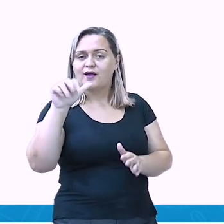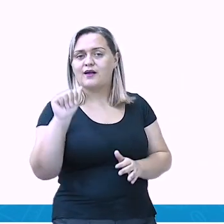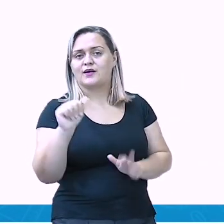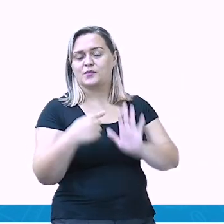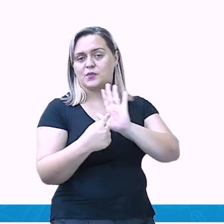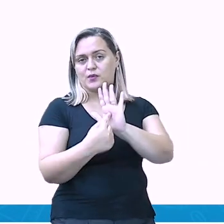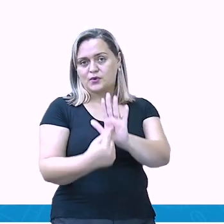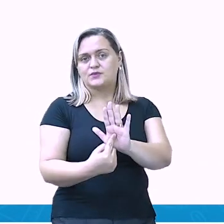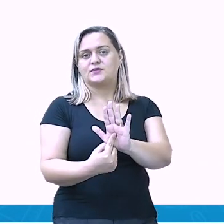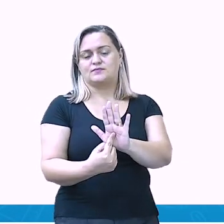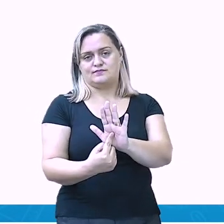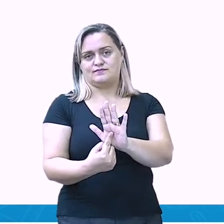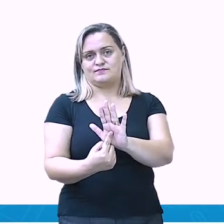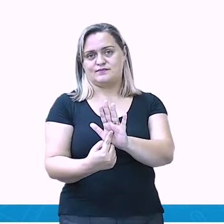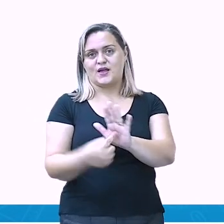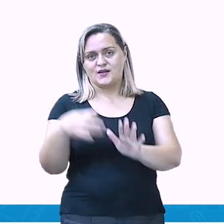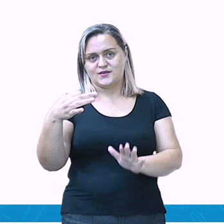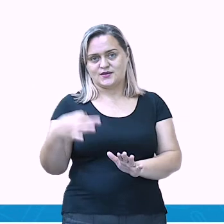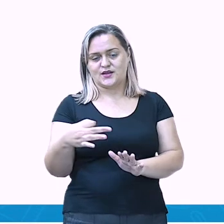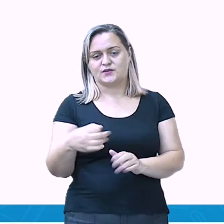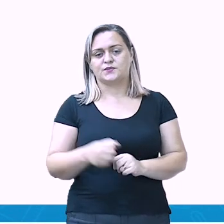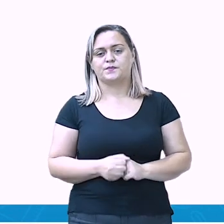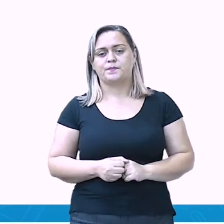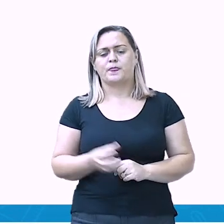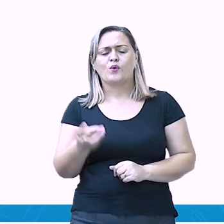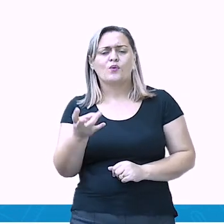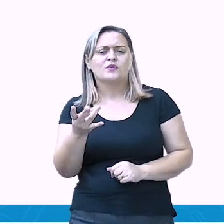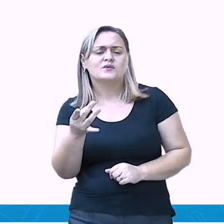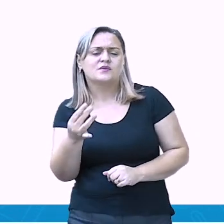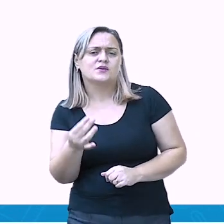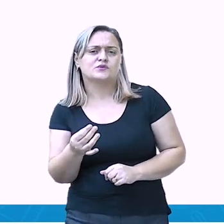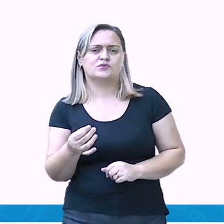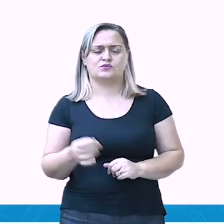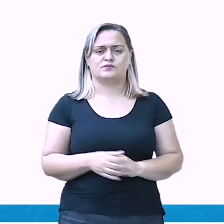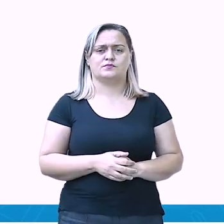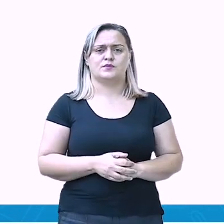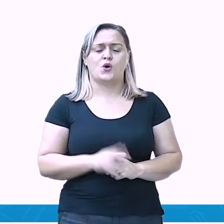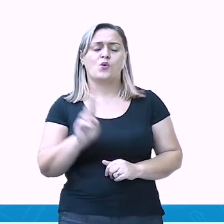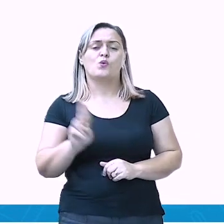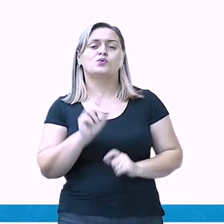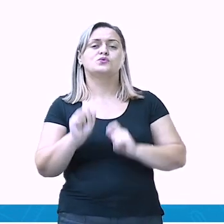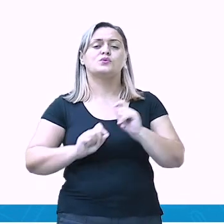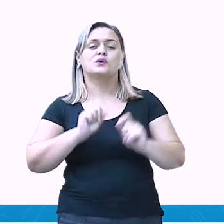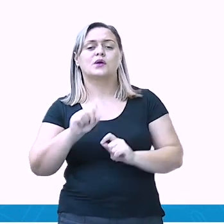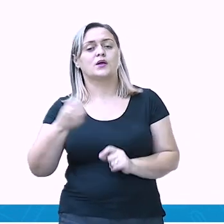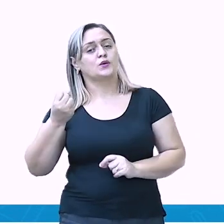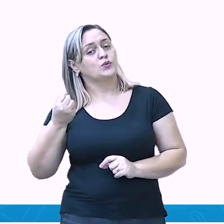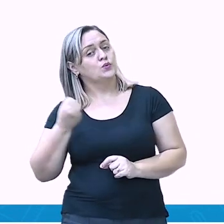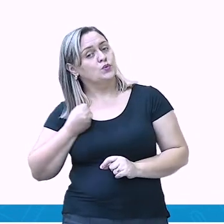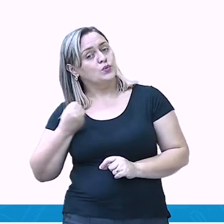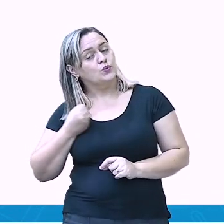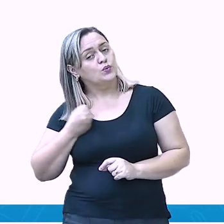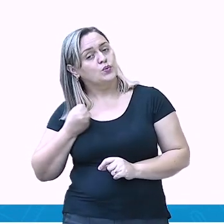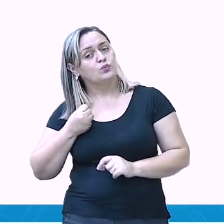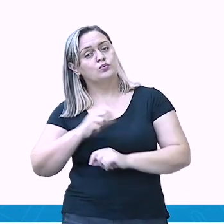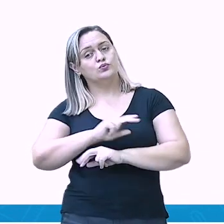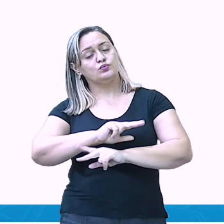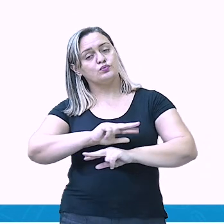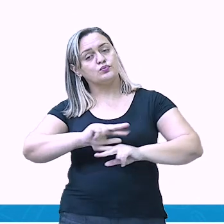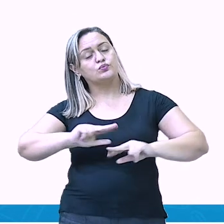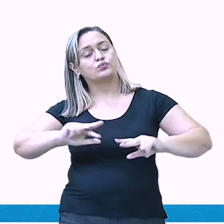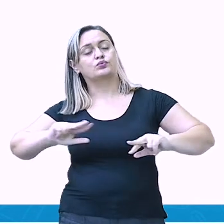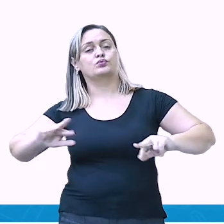papel. A escala numérica apresenta-se em números de uma divisão e a escala gráfica